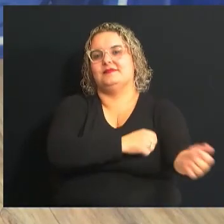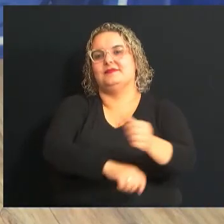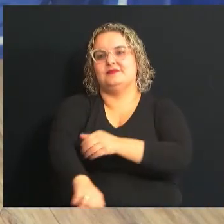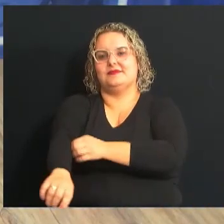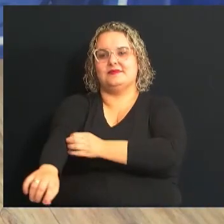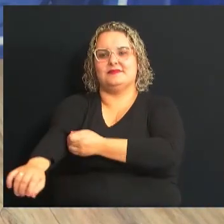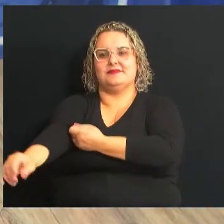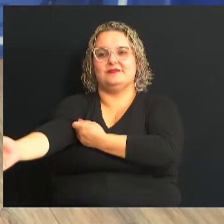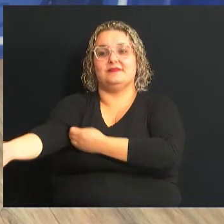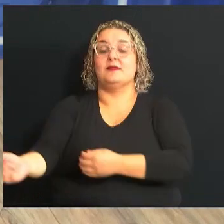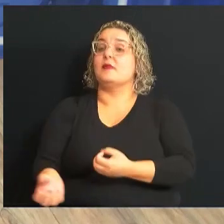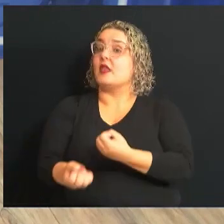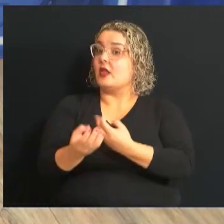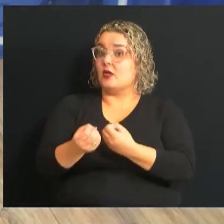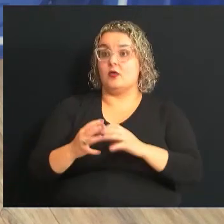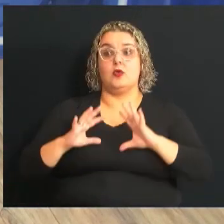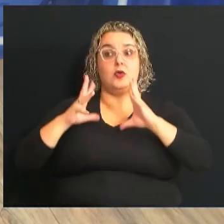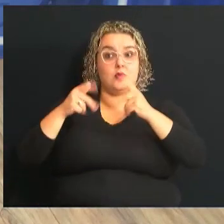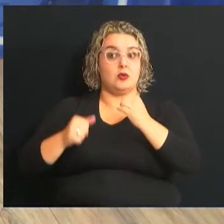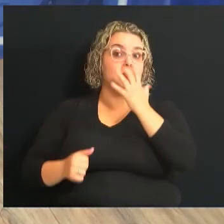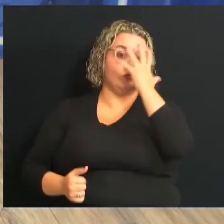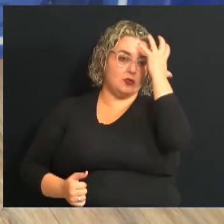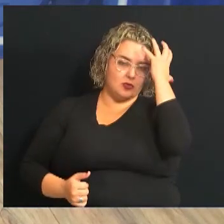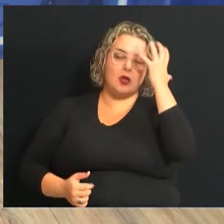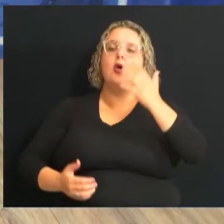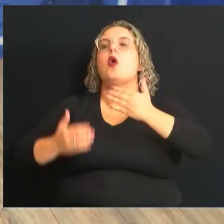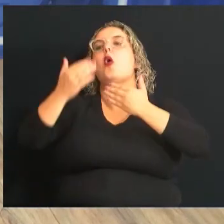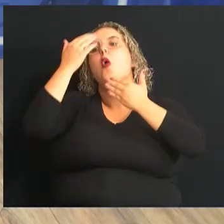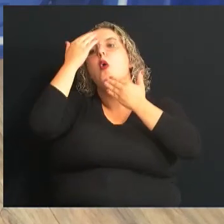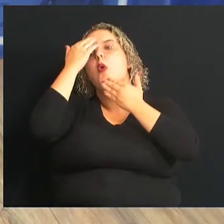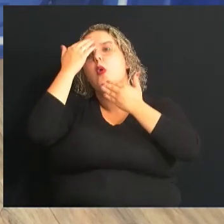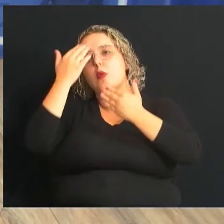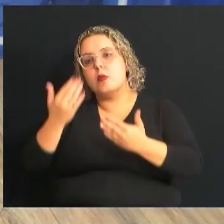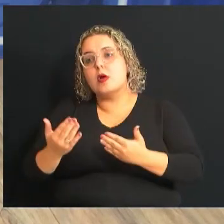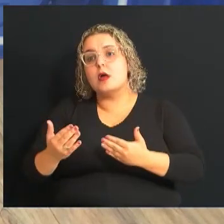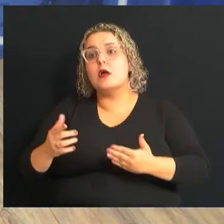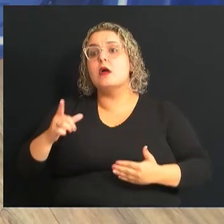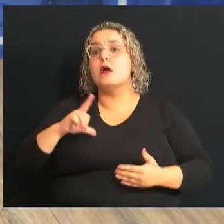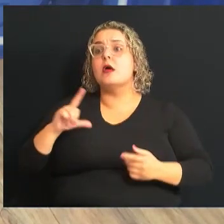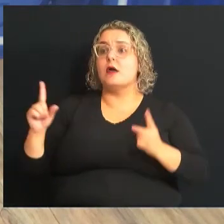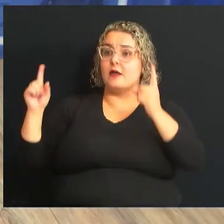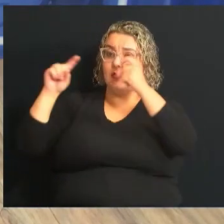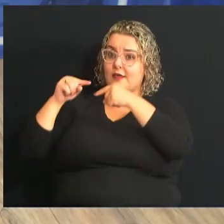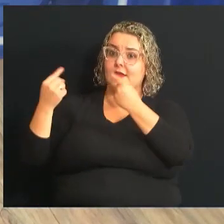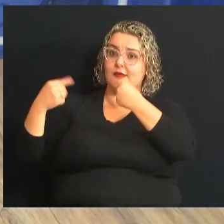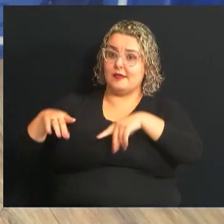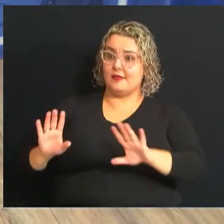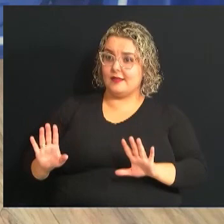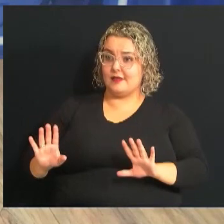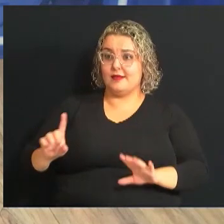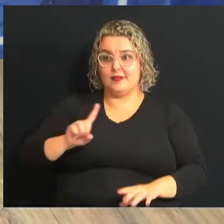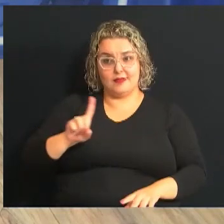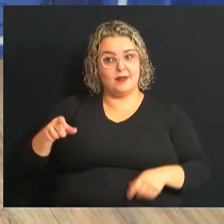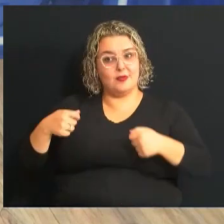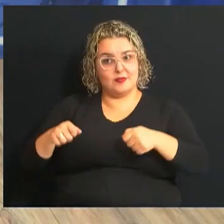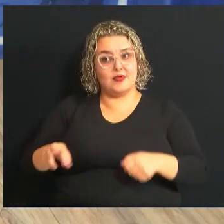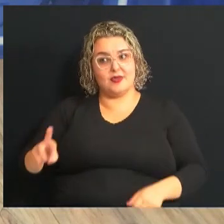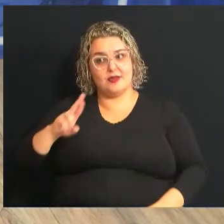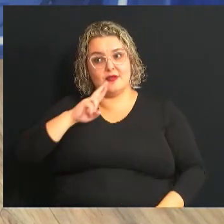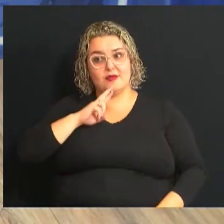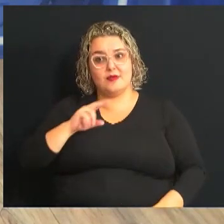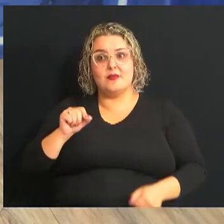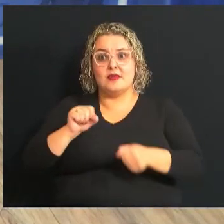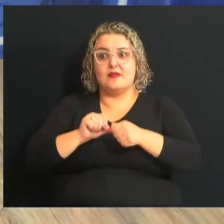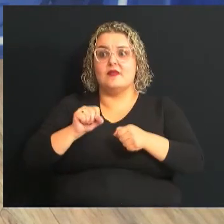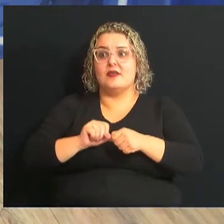Informações completas da Lila Pereira, muito obrigado. E eu tenho um desafio para você também, você não precisa responder agora, mas vai fazendo a conta aí, eu